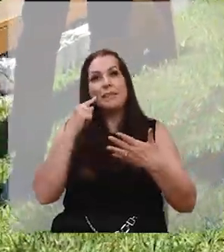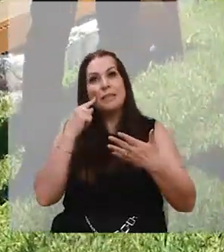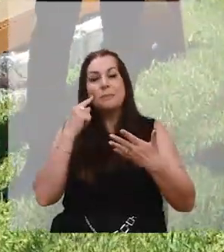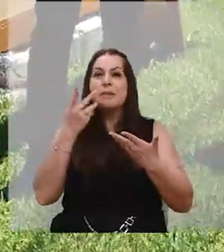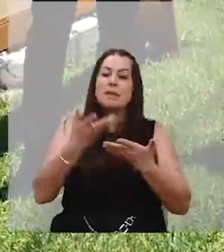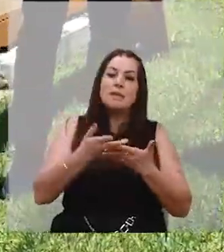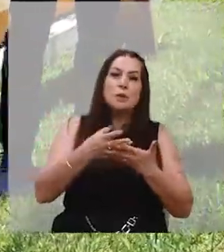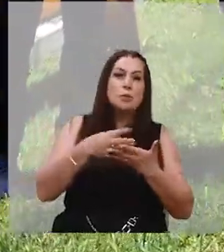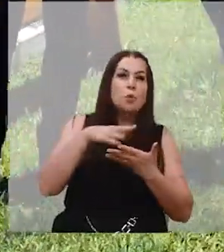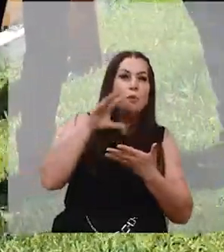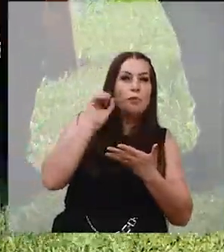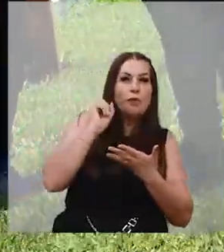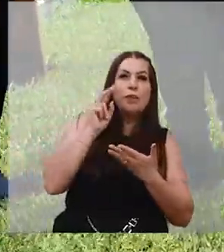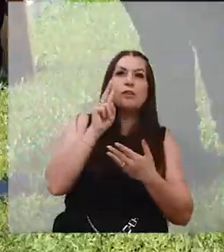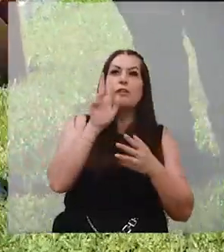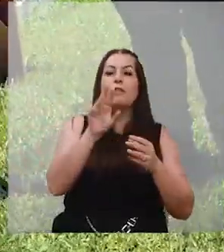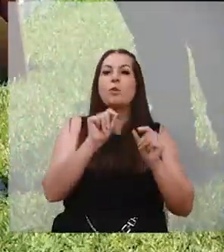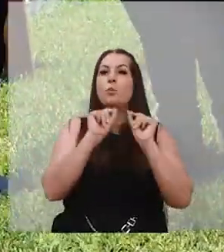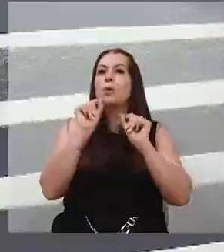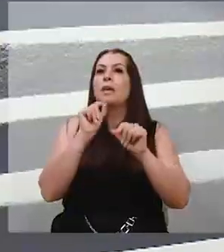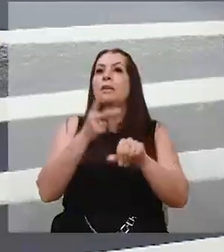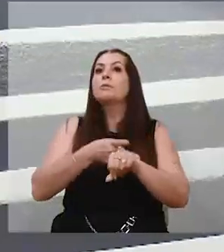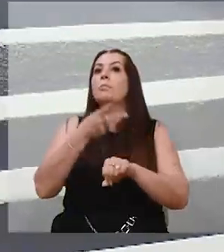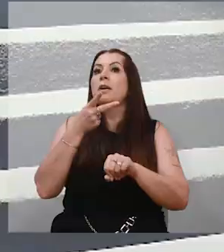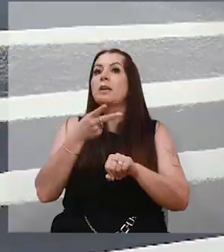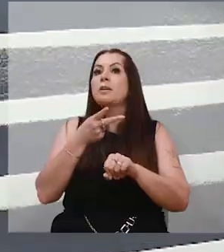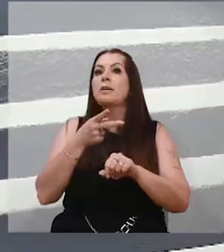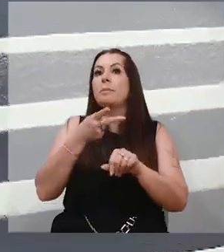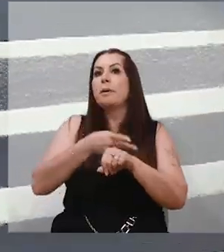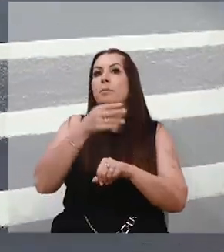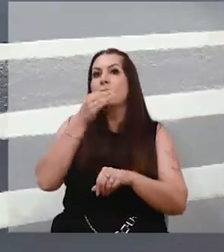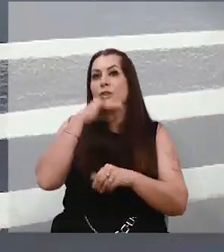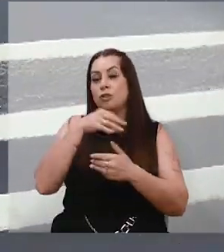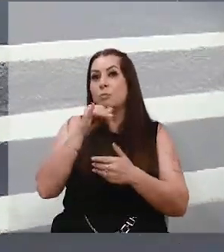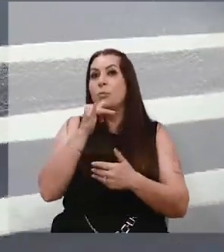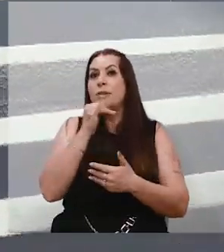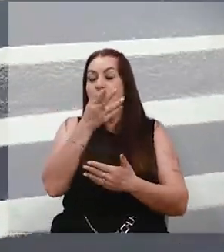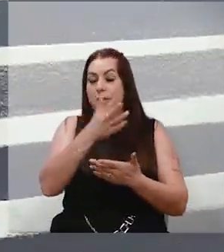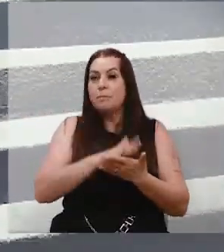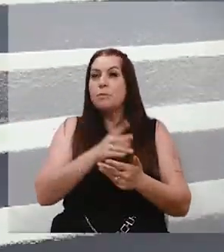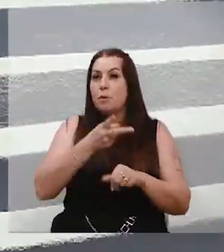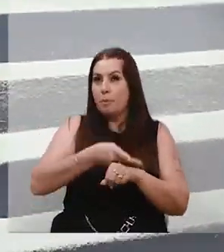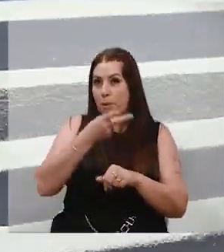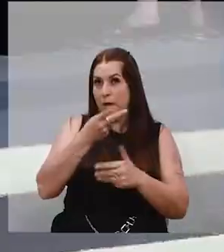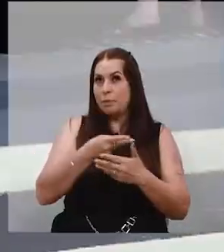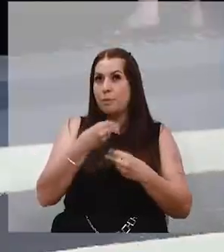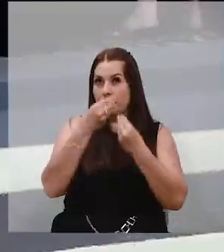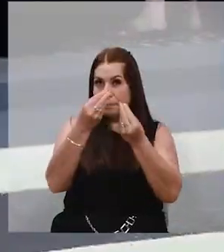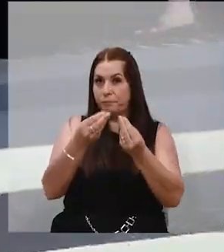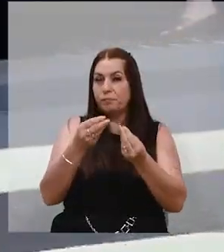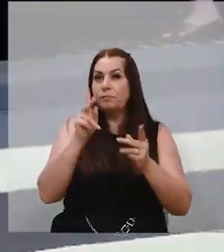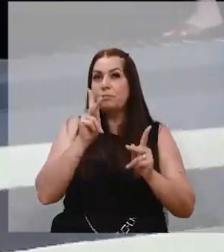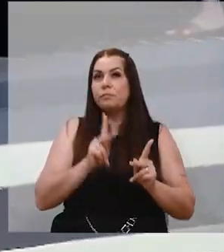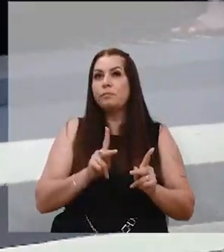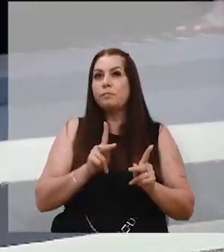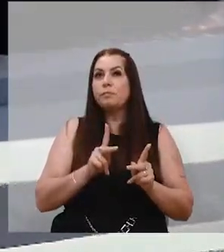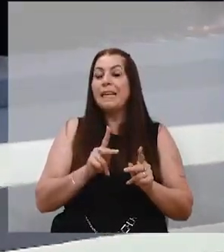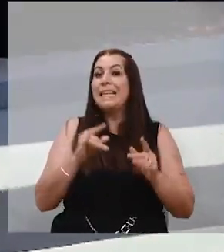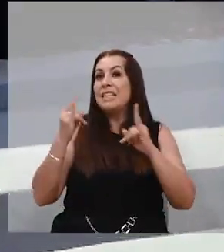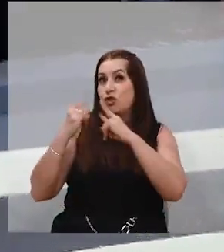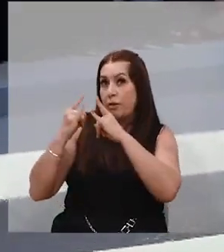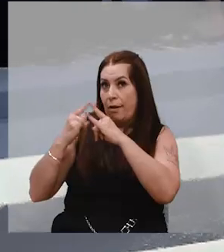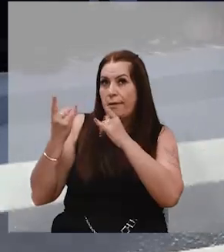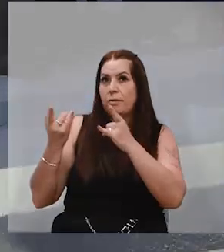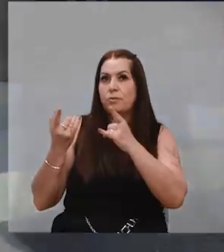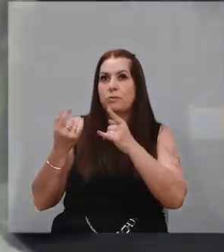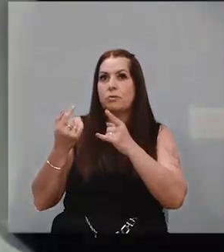ouvindo e quem está nos vendo o que são esses prêmios, né? O Prêmio Caxias, por exemplo, é um prêmio entregue a